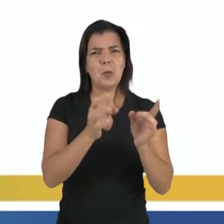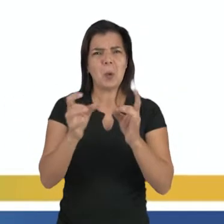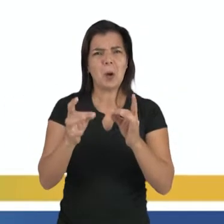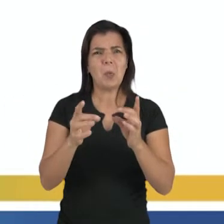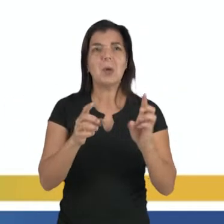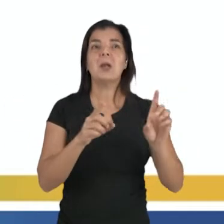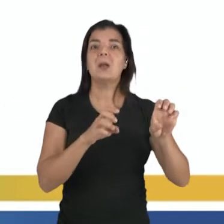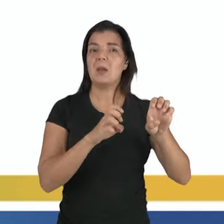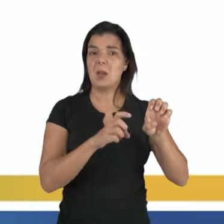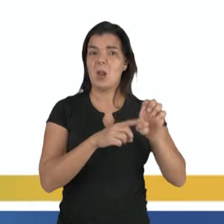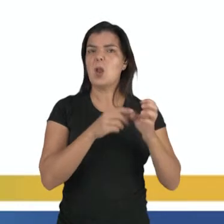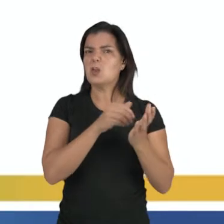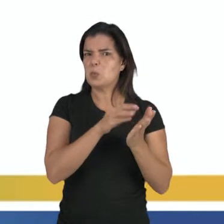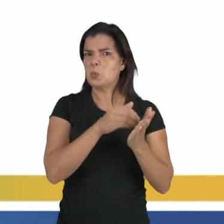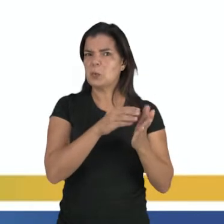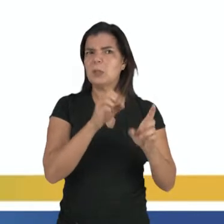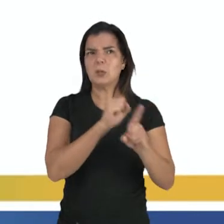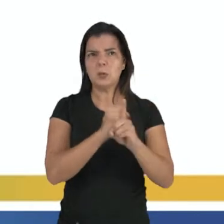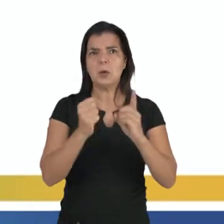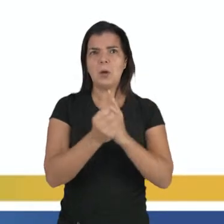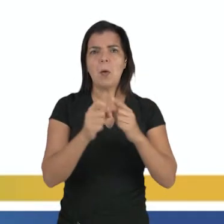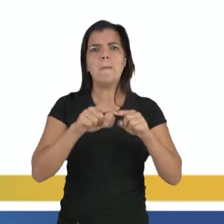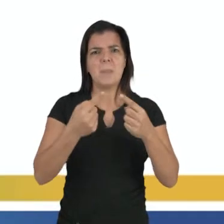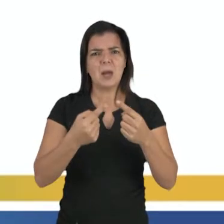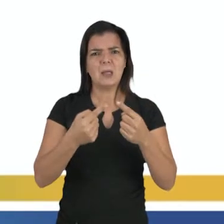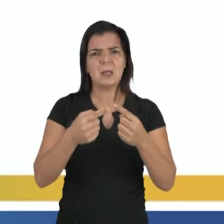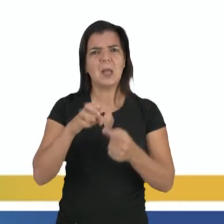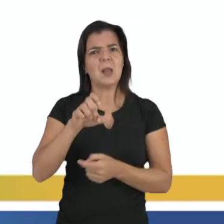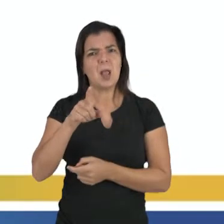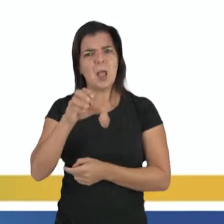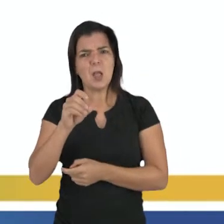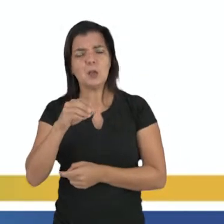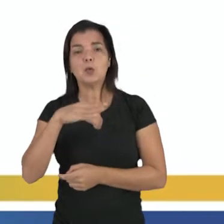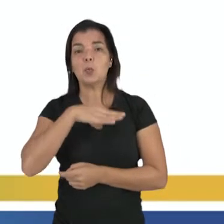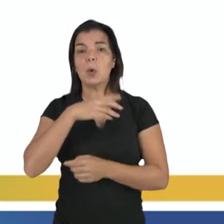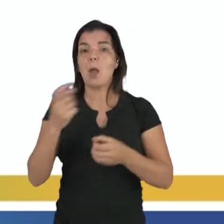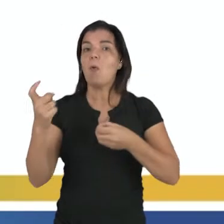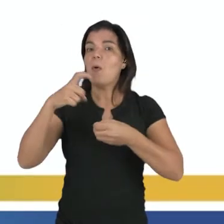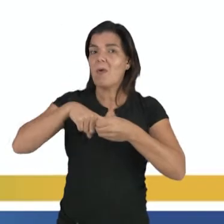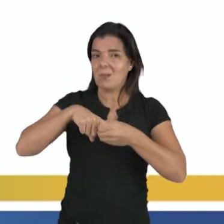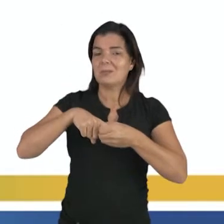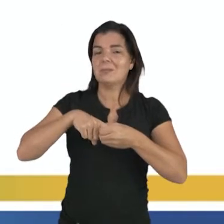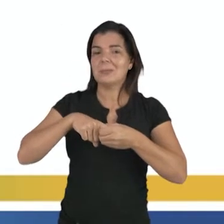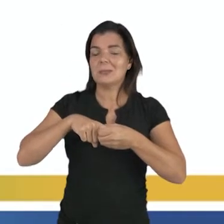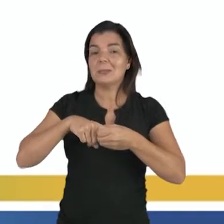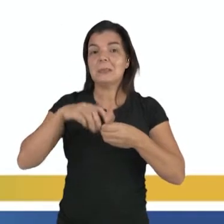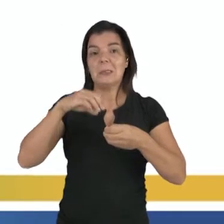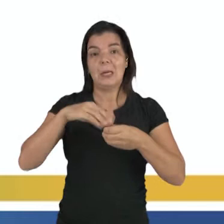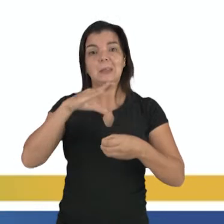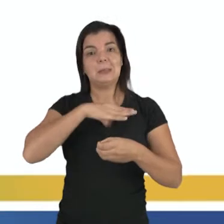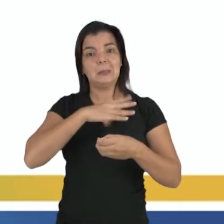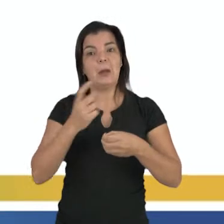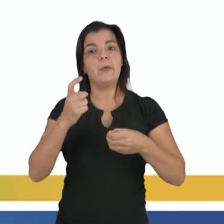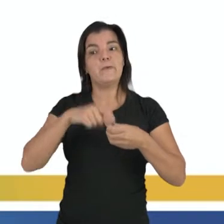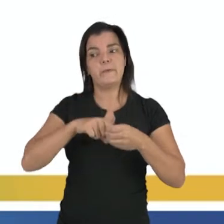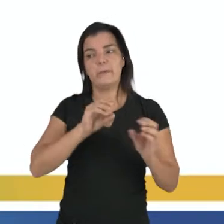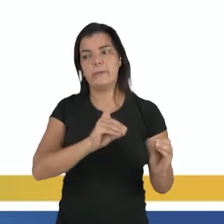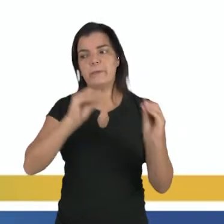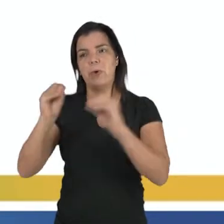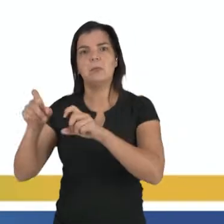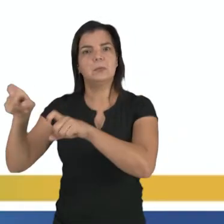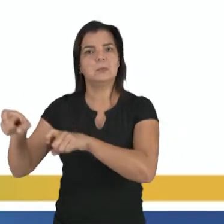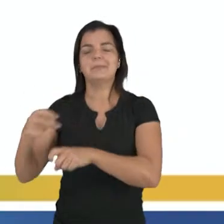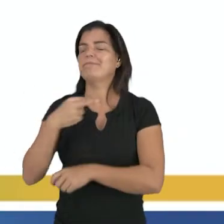Exclusão social podia até ser, mas tem o êxodo urbano? Não, o êxodo urbano é o retorno, né? Quando a pessoa sai da cidade e vai para o campo, então